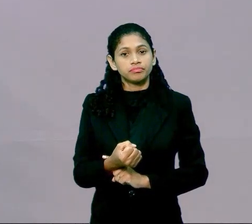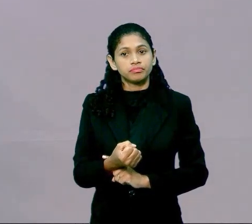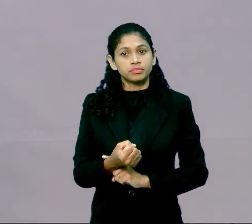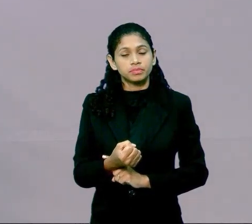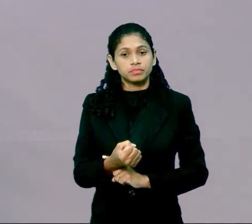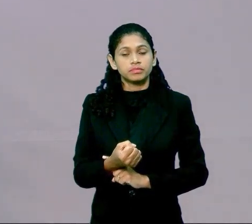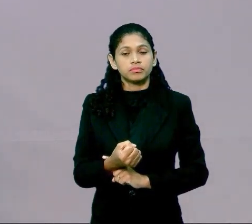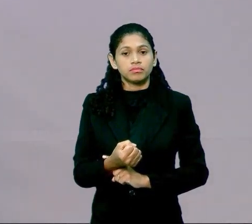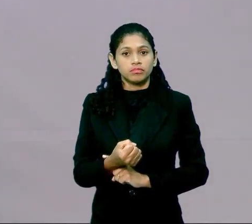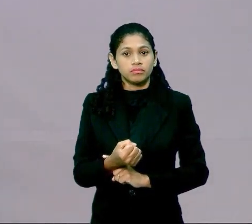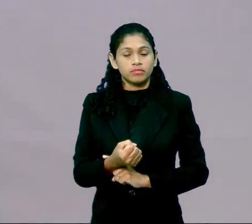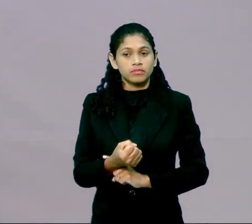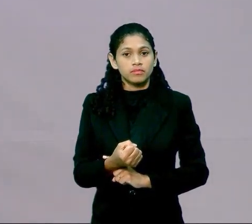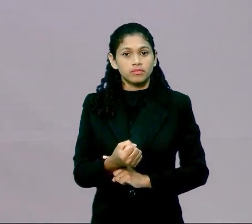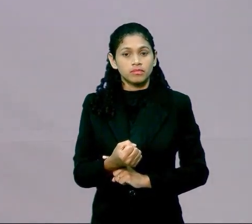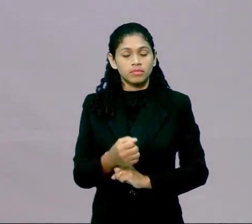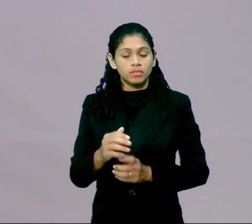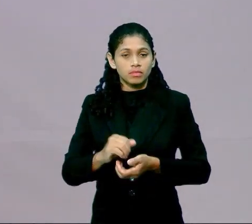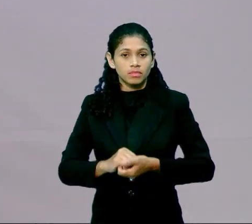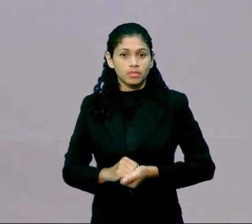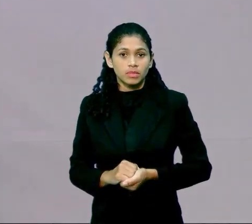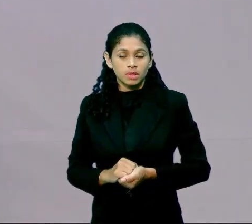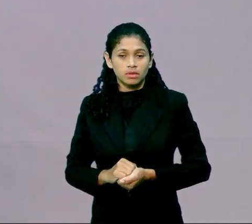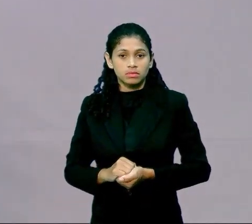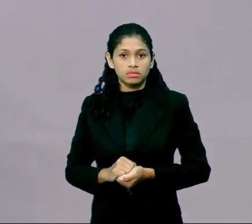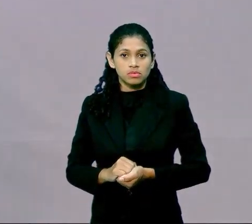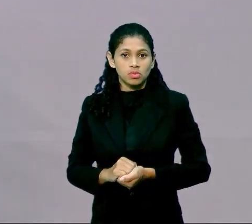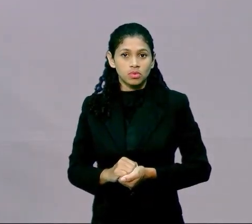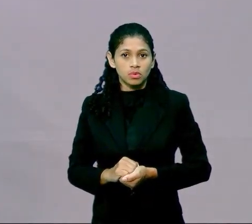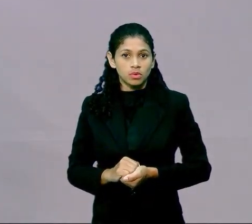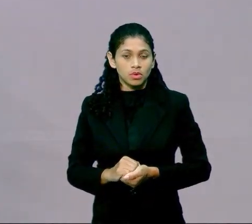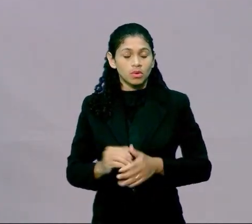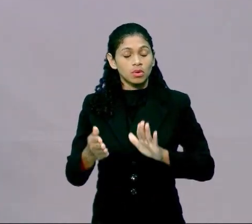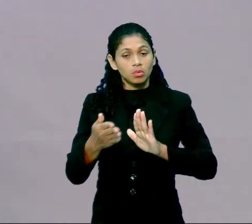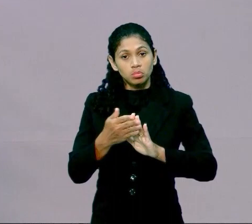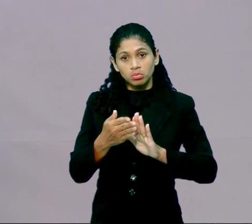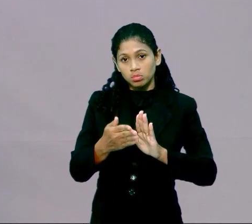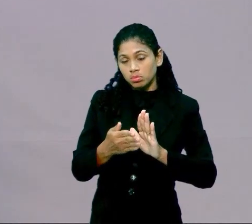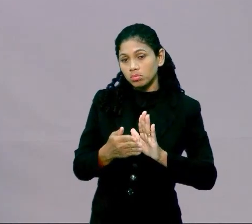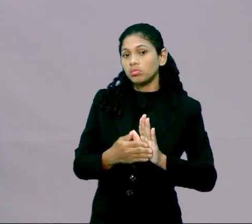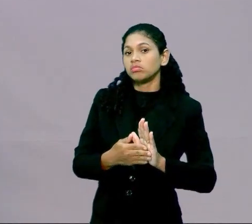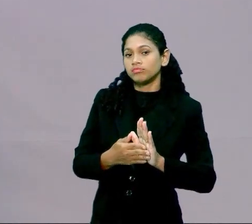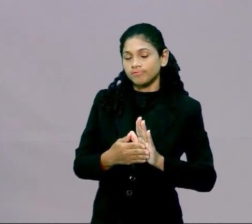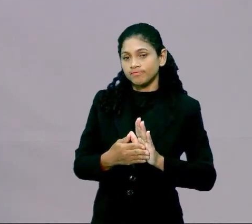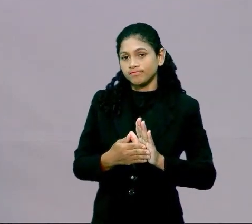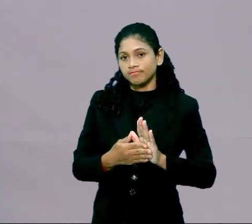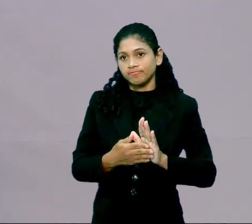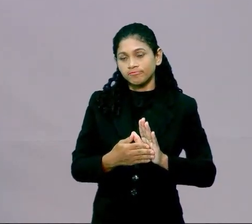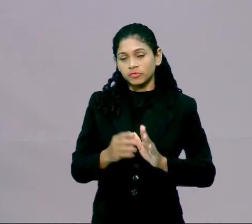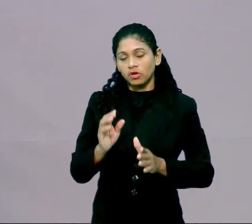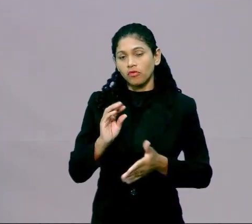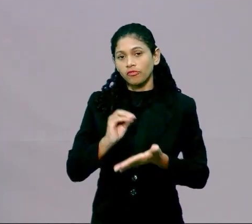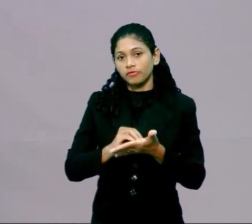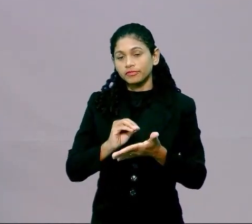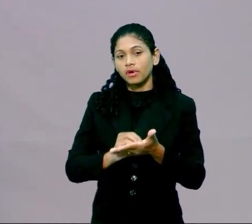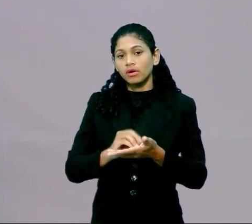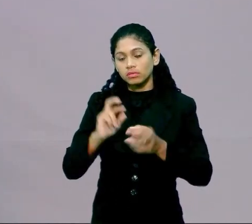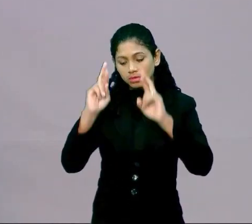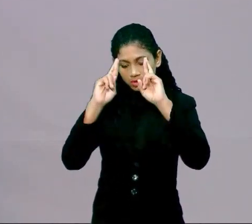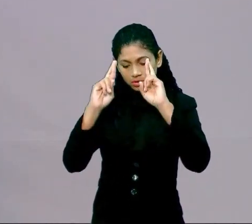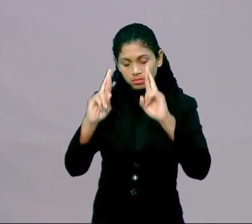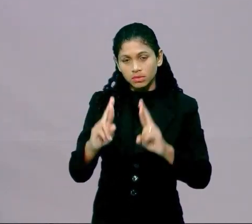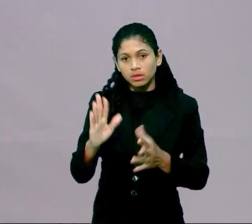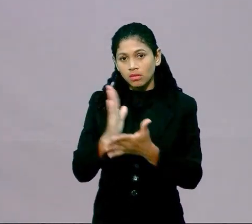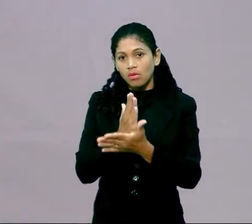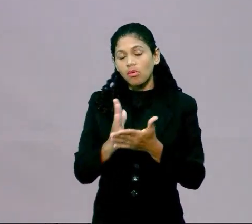assim, princípios que no caso estão previstos na Declaração Universal de Direitos Humanos. Mas na leitura